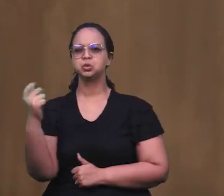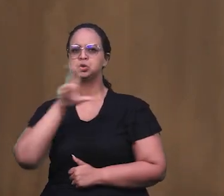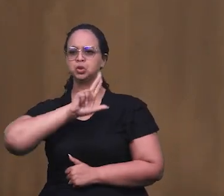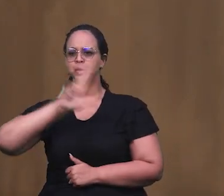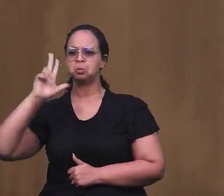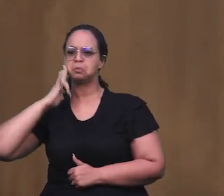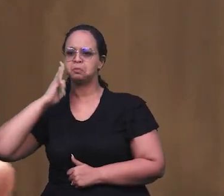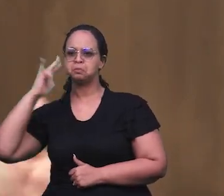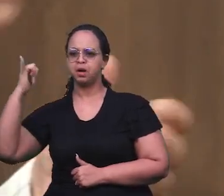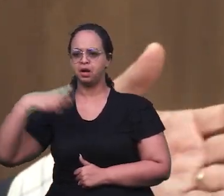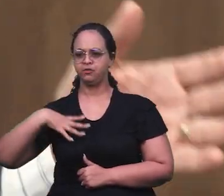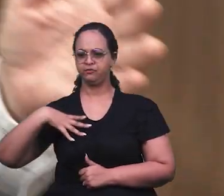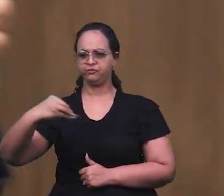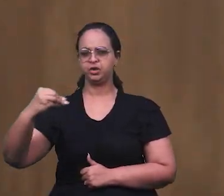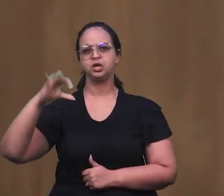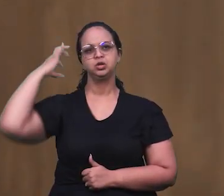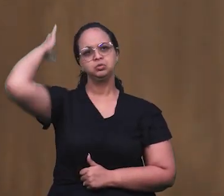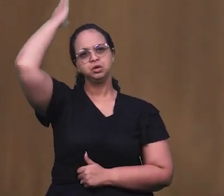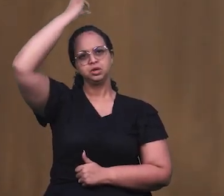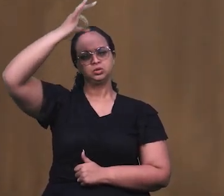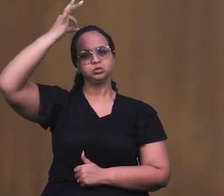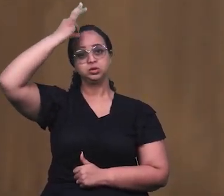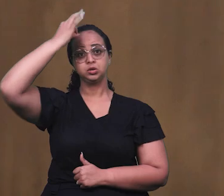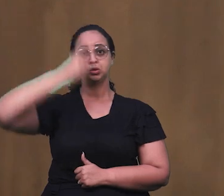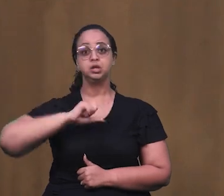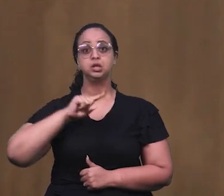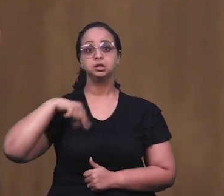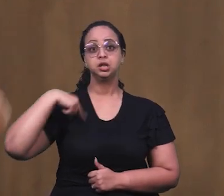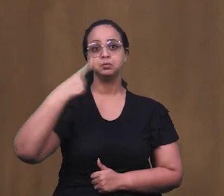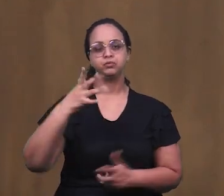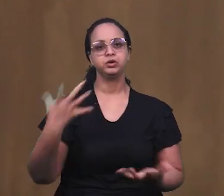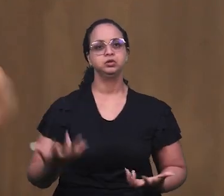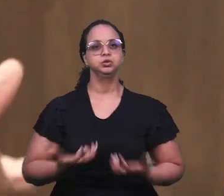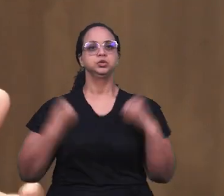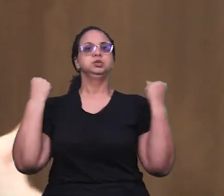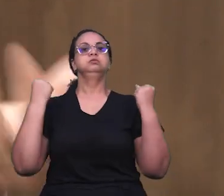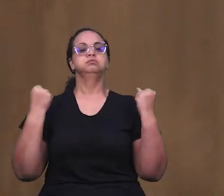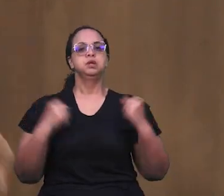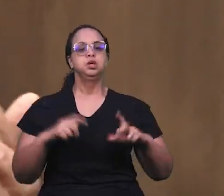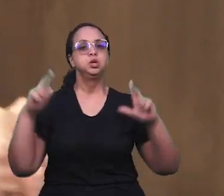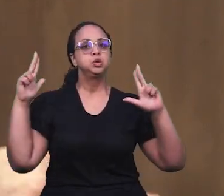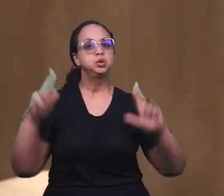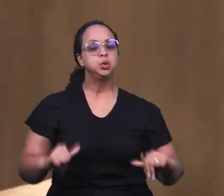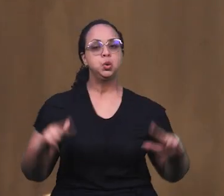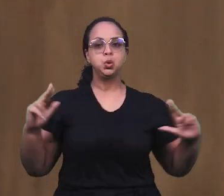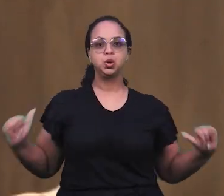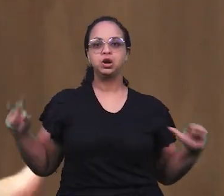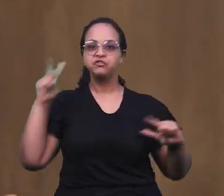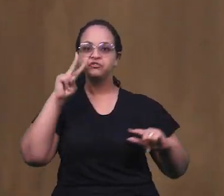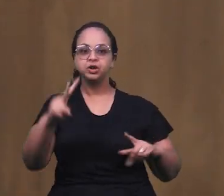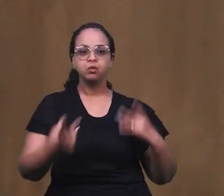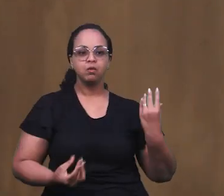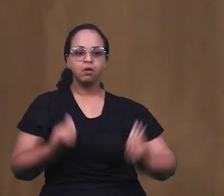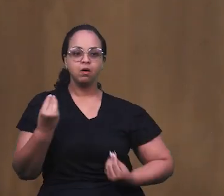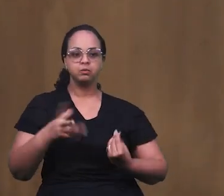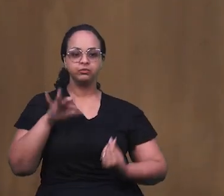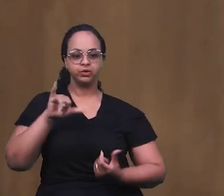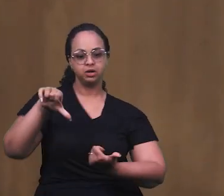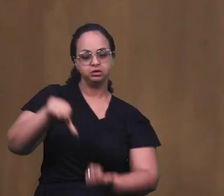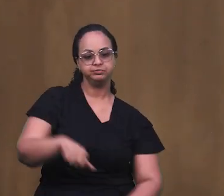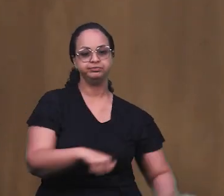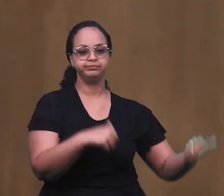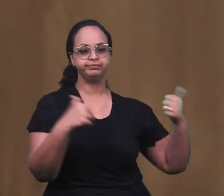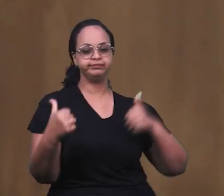Espírito Santo, e depois nós vamos mergulhar você, para que o surdo não leve um susto se ele nunca tiver assistido a um batismo antes,